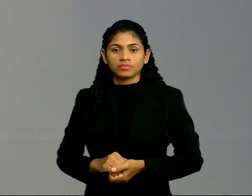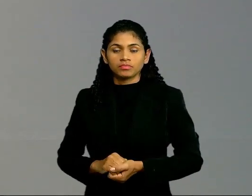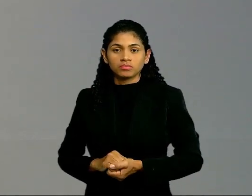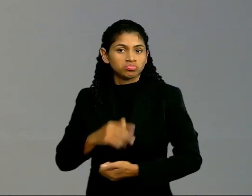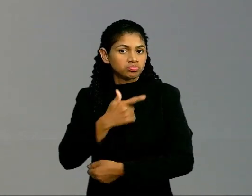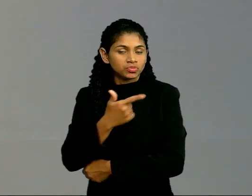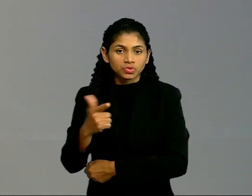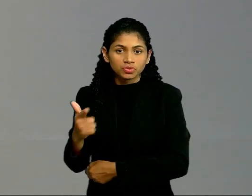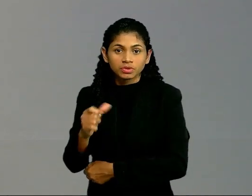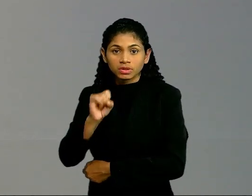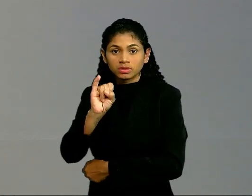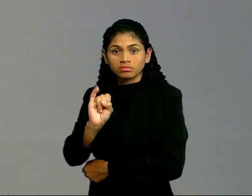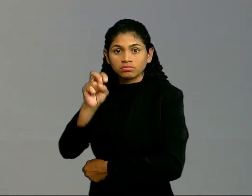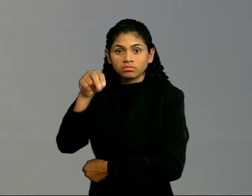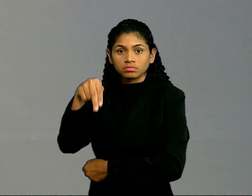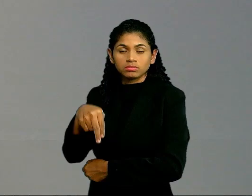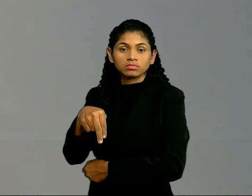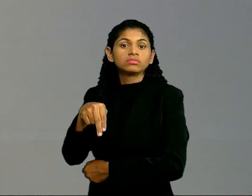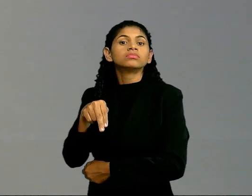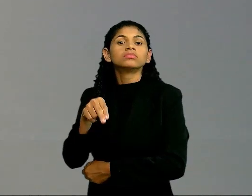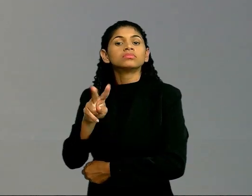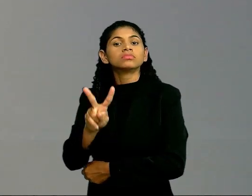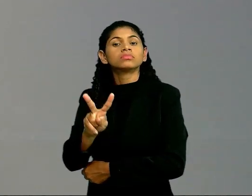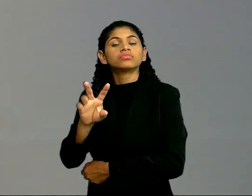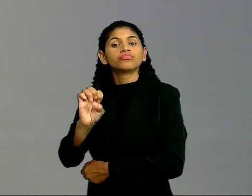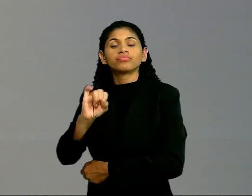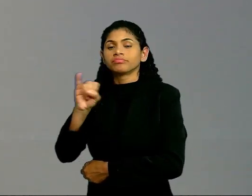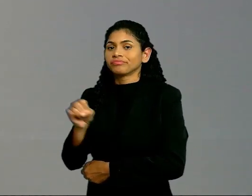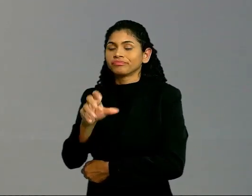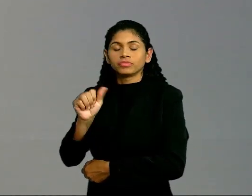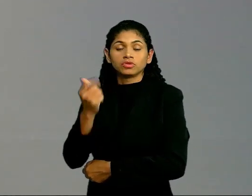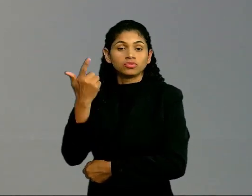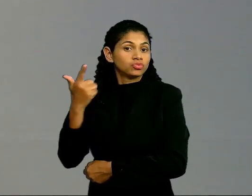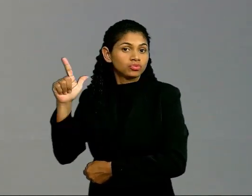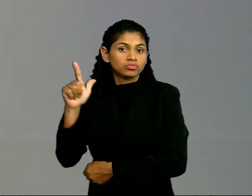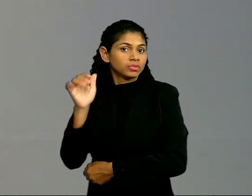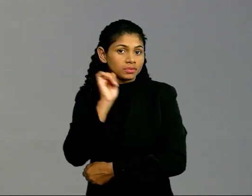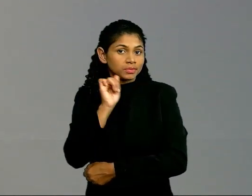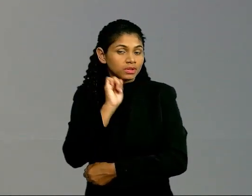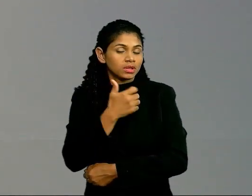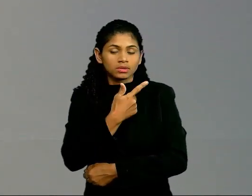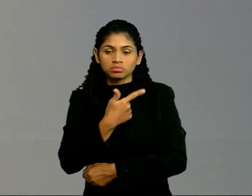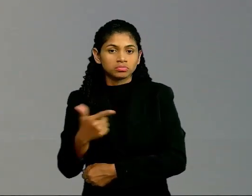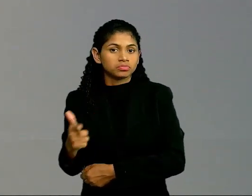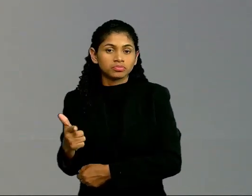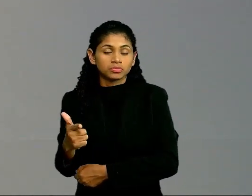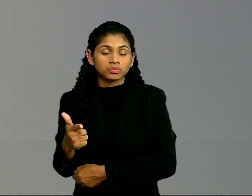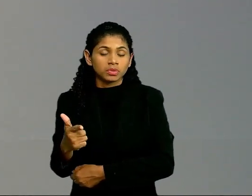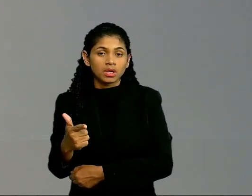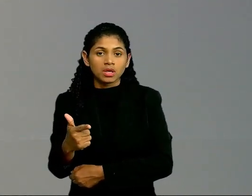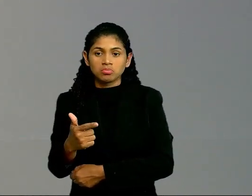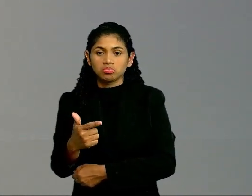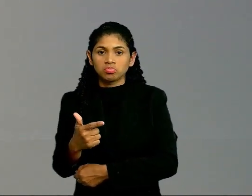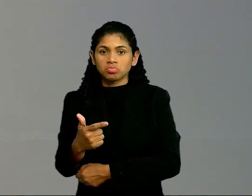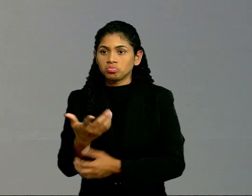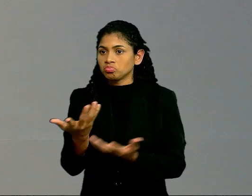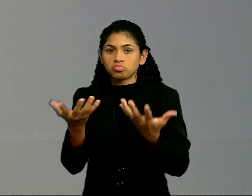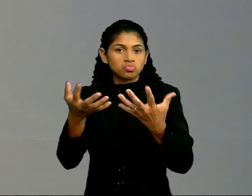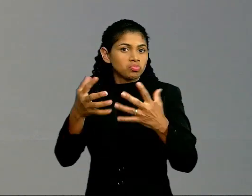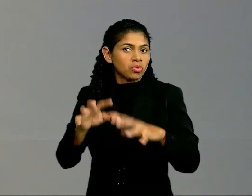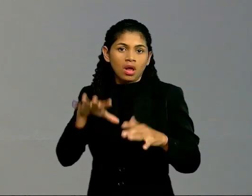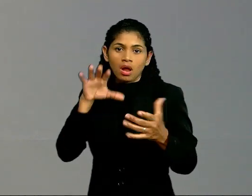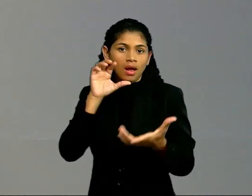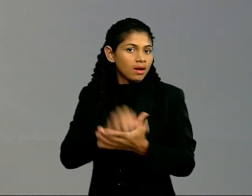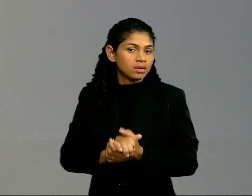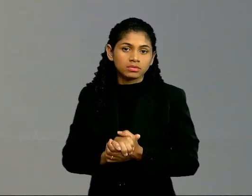que apesar de ser mãe solteira, apesar de enfrentar todos os problemas, a escritora não vê a necessidade de casar,